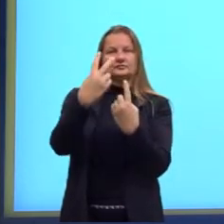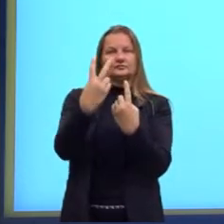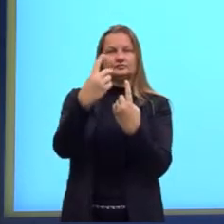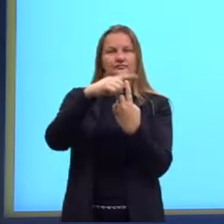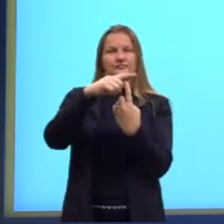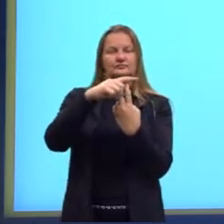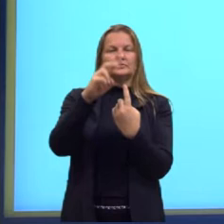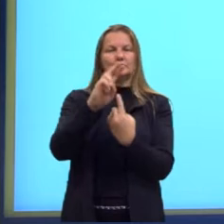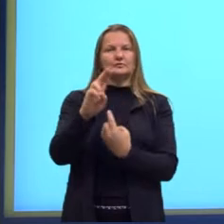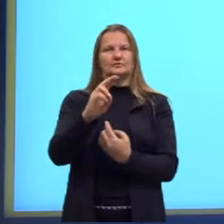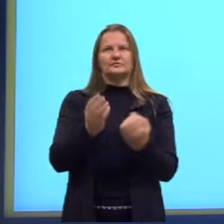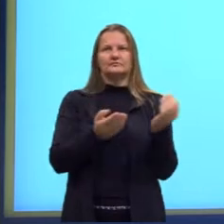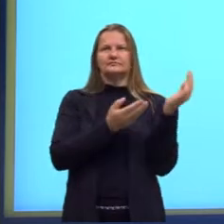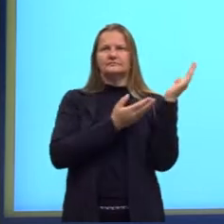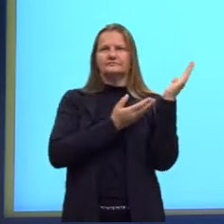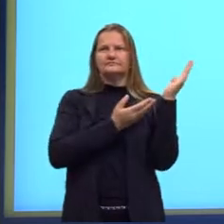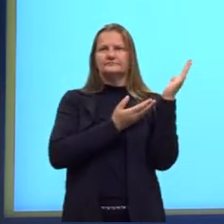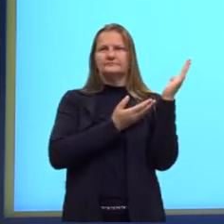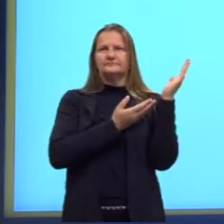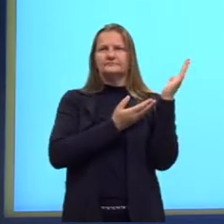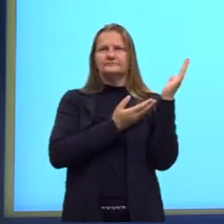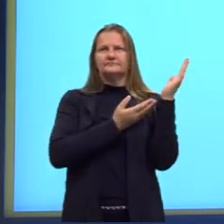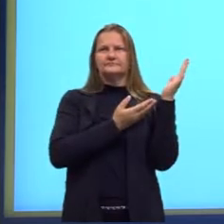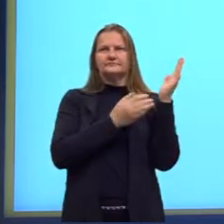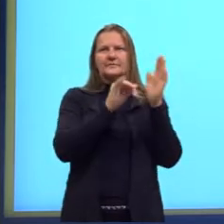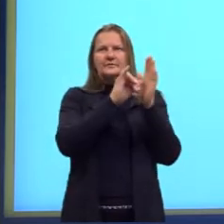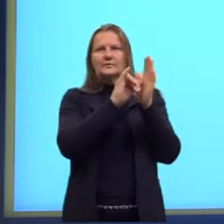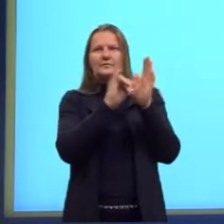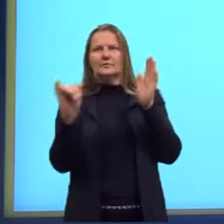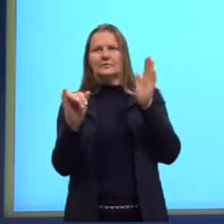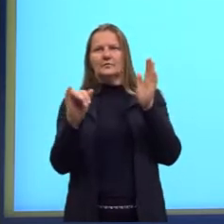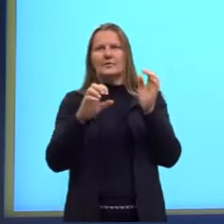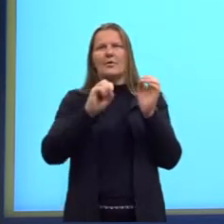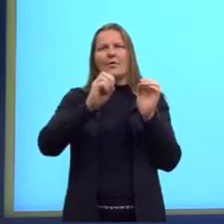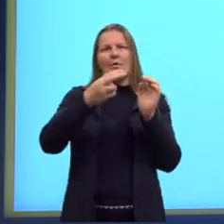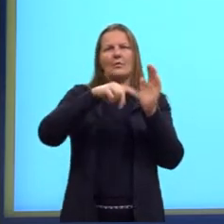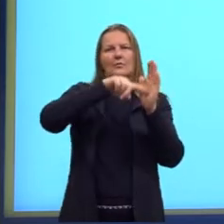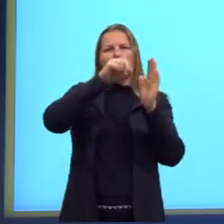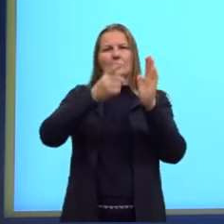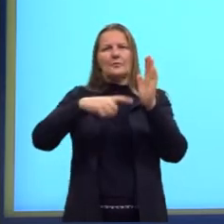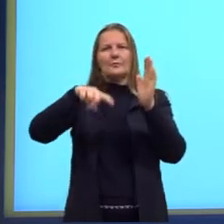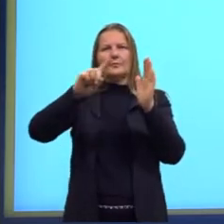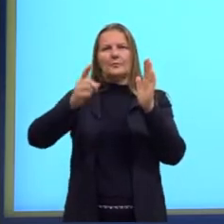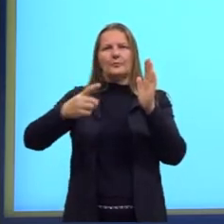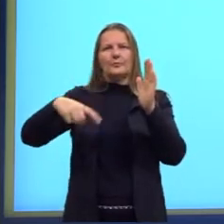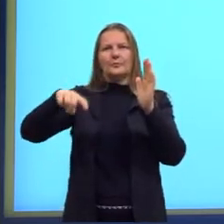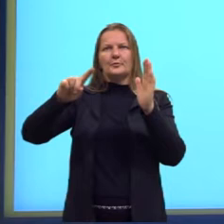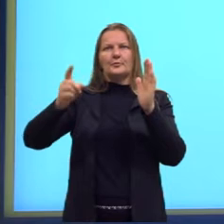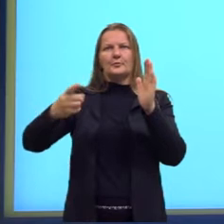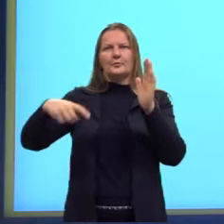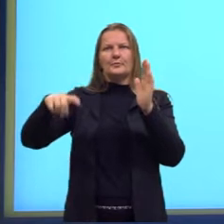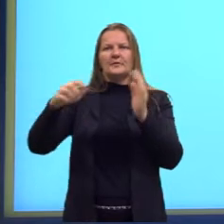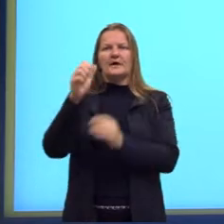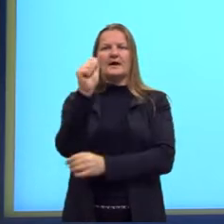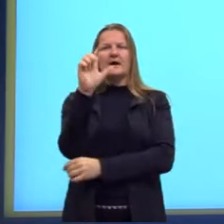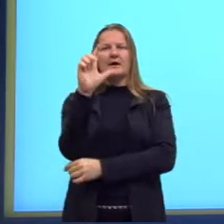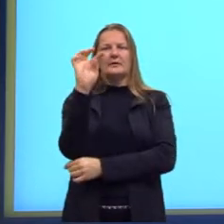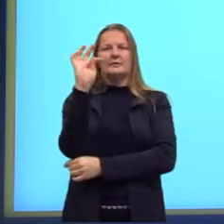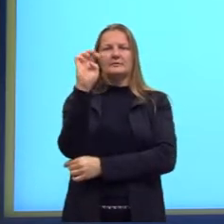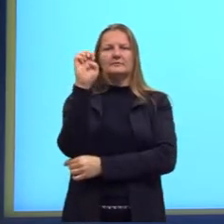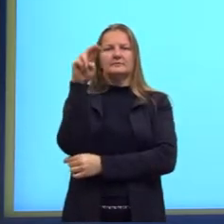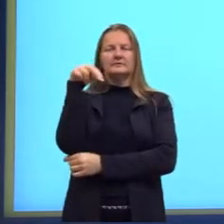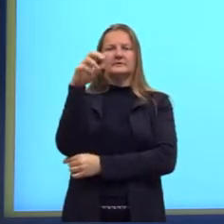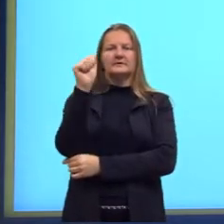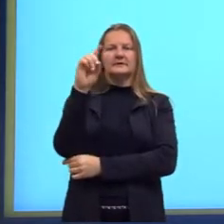gente usa vem que a corrente contínua ou alternada lá né no tempo em que